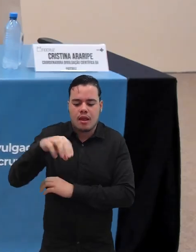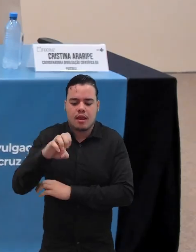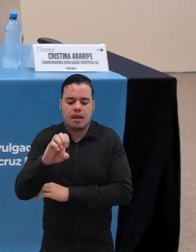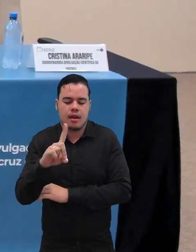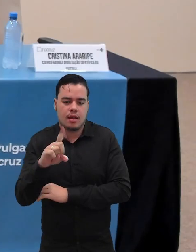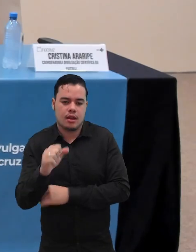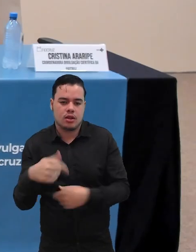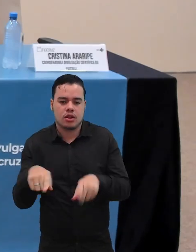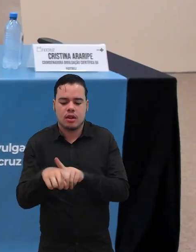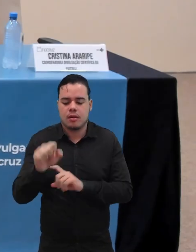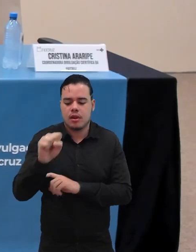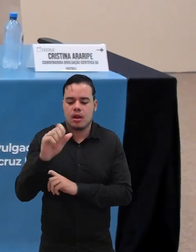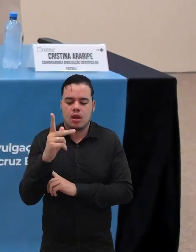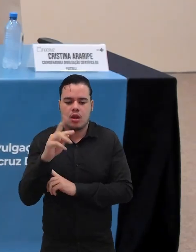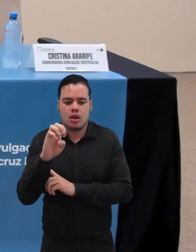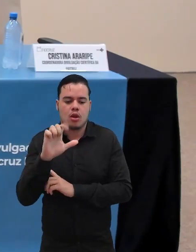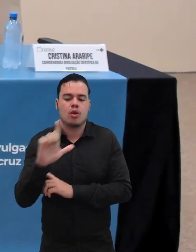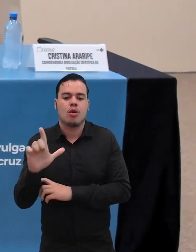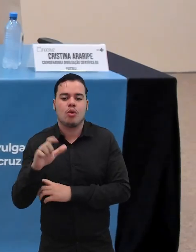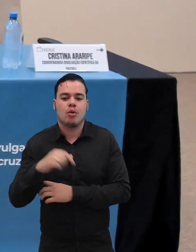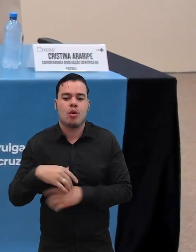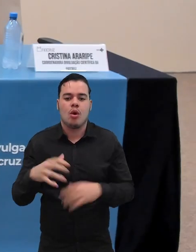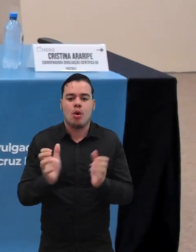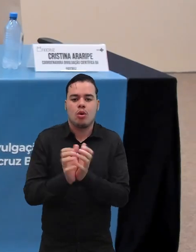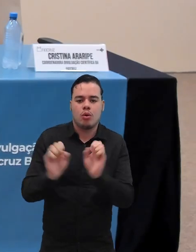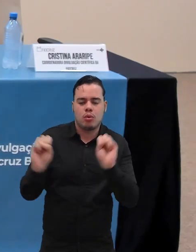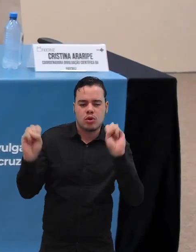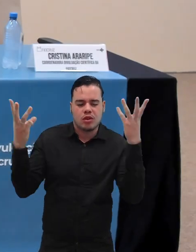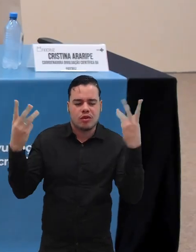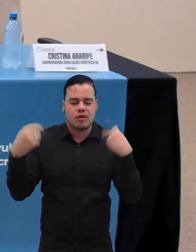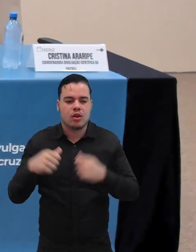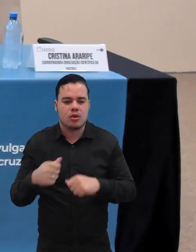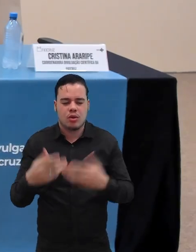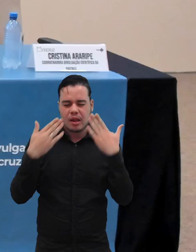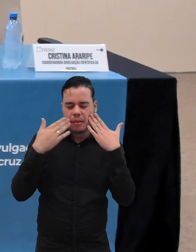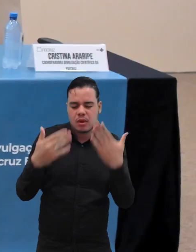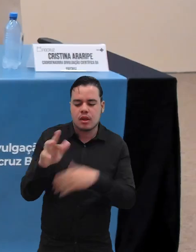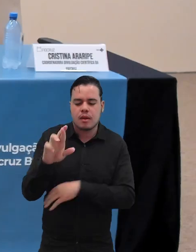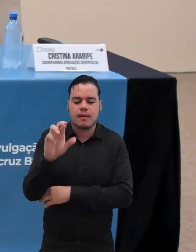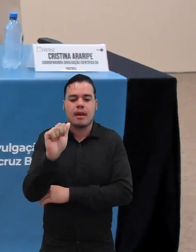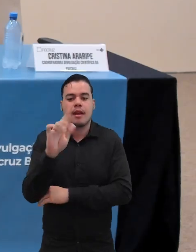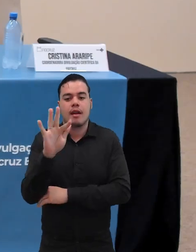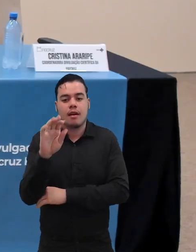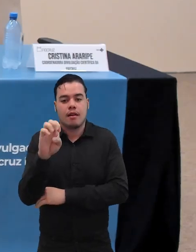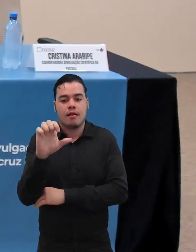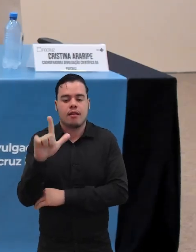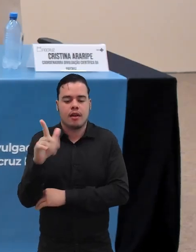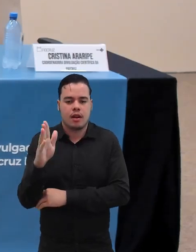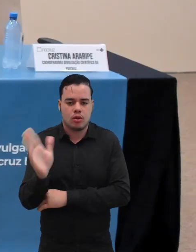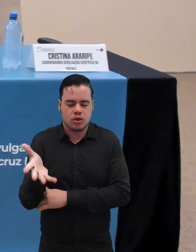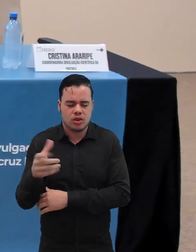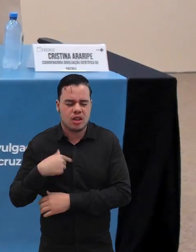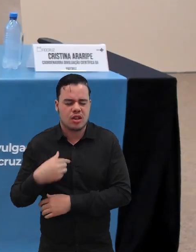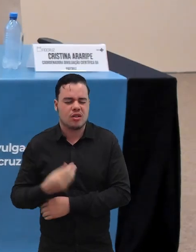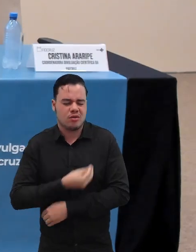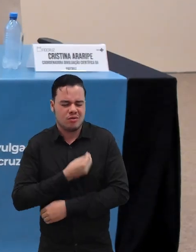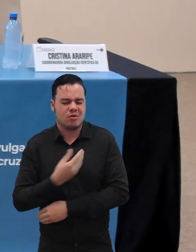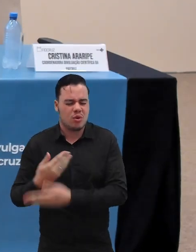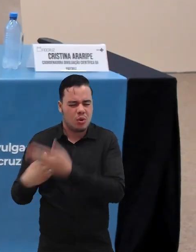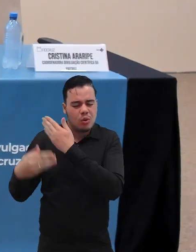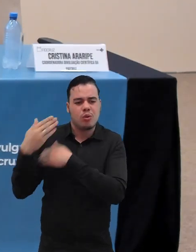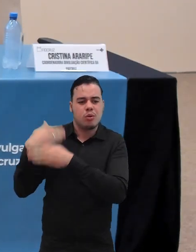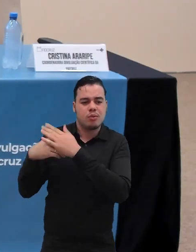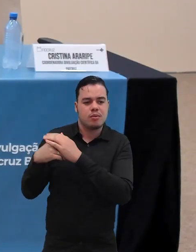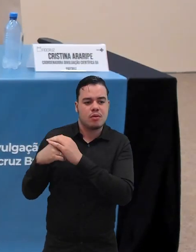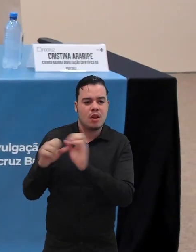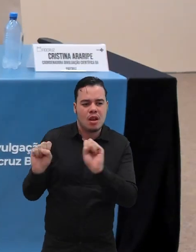a nossa equipe de eventos, sabe, ali representando, mas Rafael, Esdras também, não estou vendo a Monique aqui, mas já esteve com a gente. E